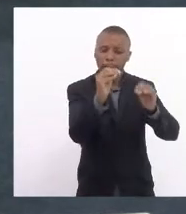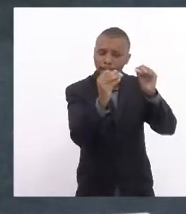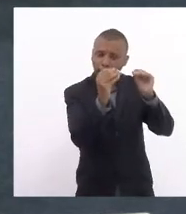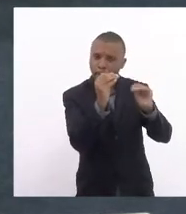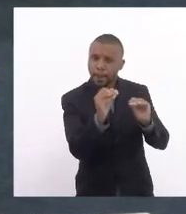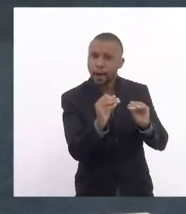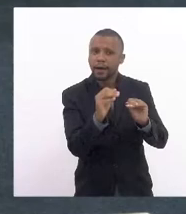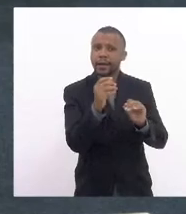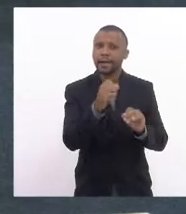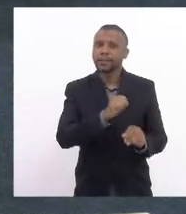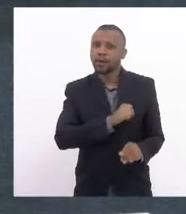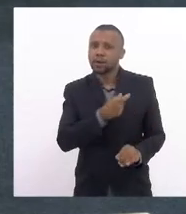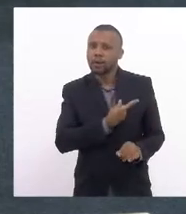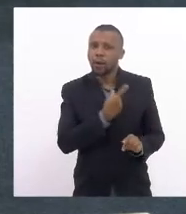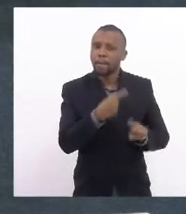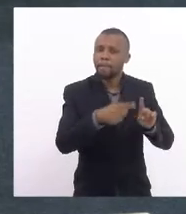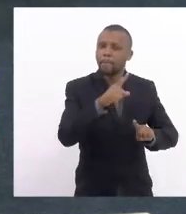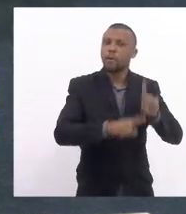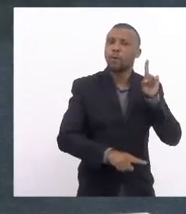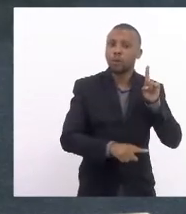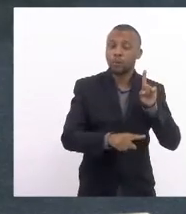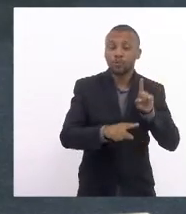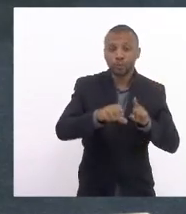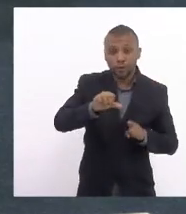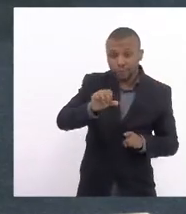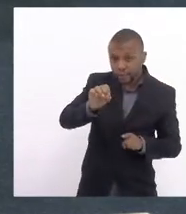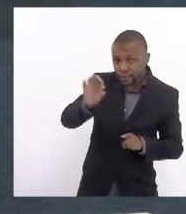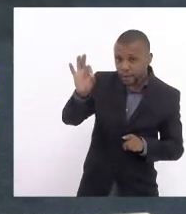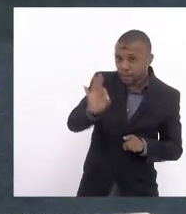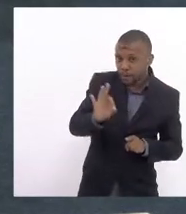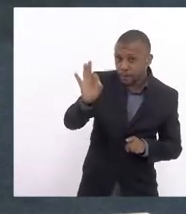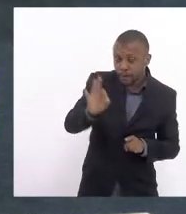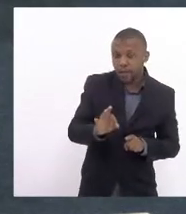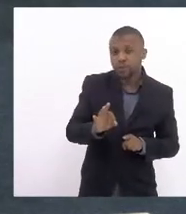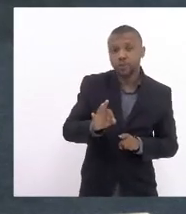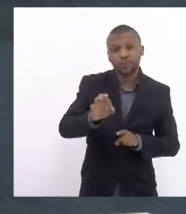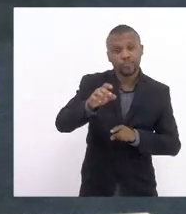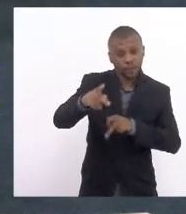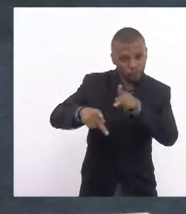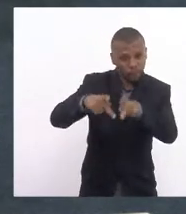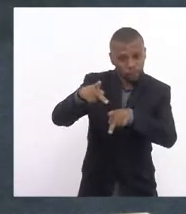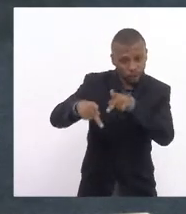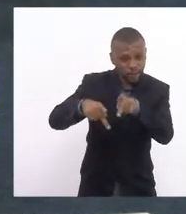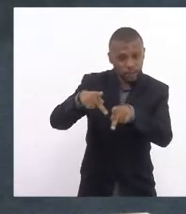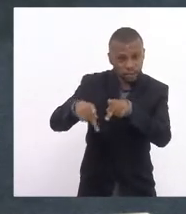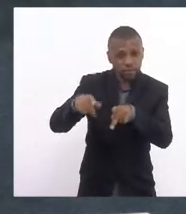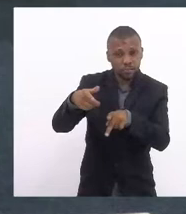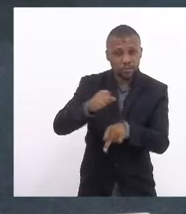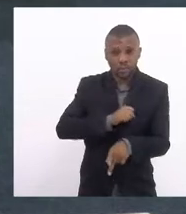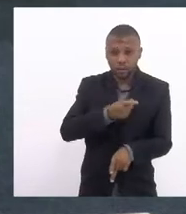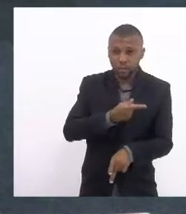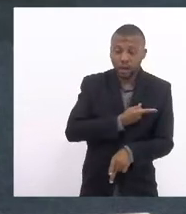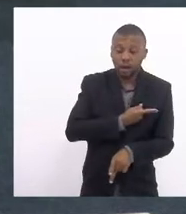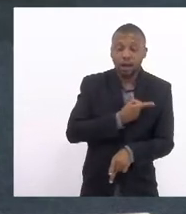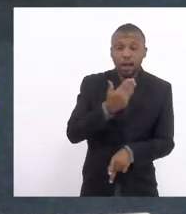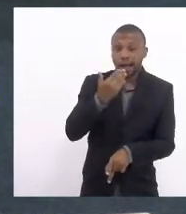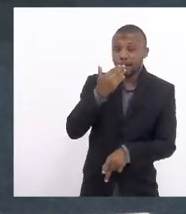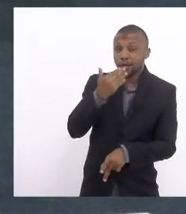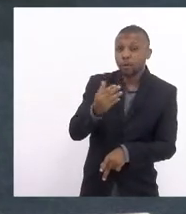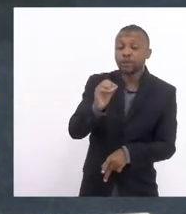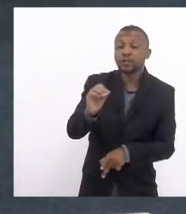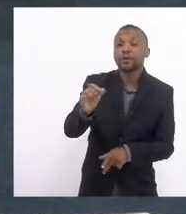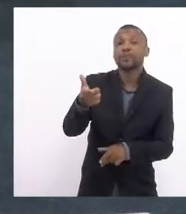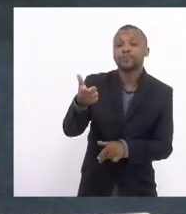de São Gonçalo é a favor do destombamento. Porque o povo quer emprego, o povo quer comer, o povo está passando fome. O povo